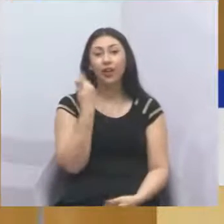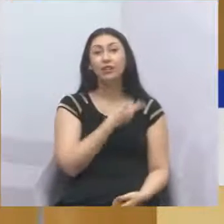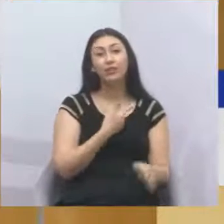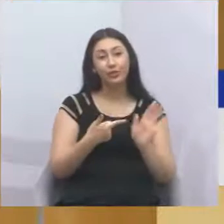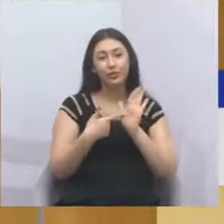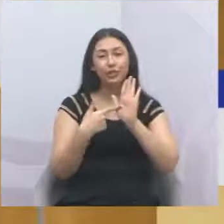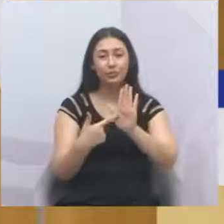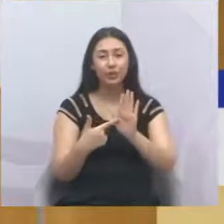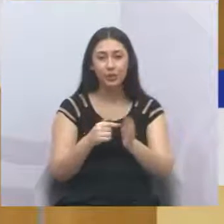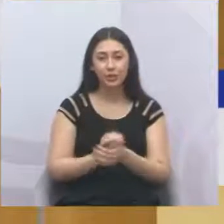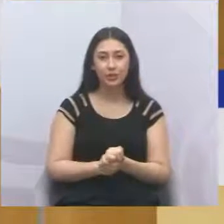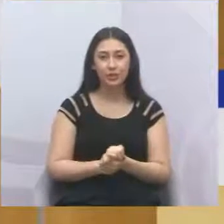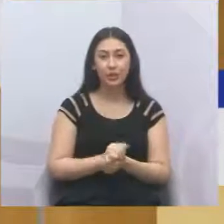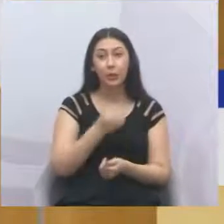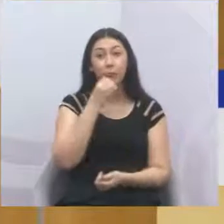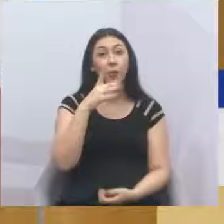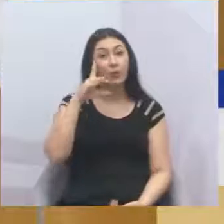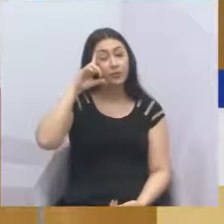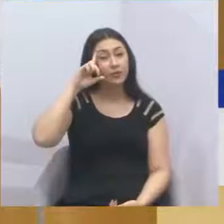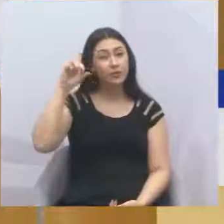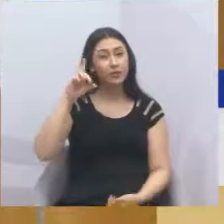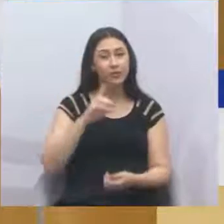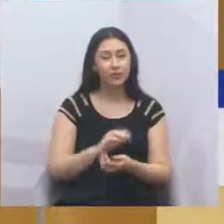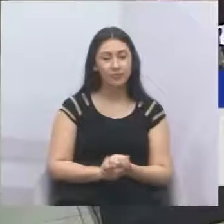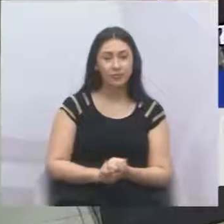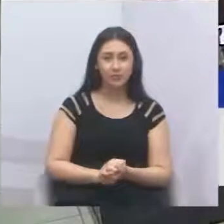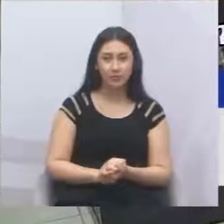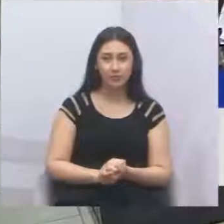caminho para você. Um bom dia a todos.